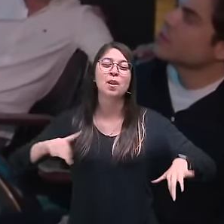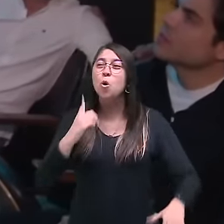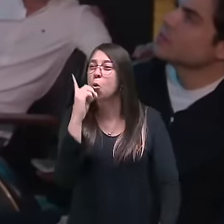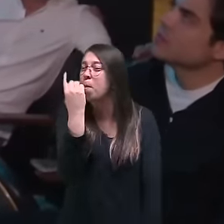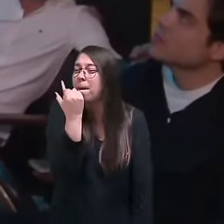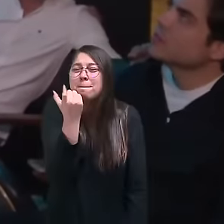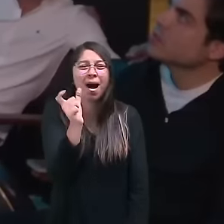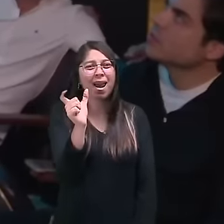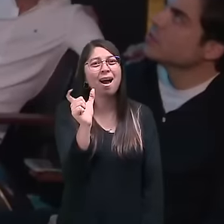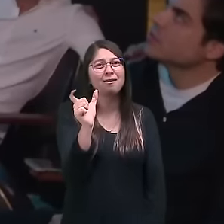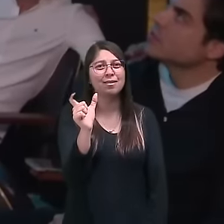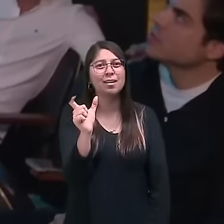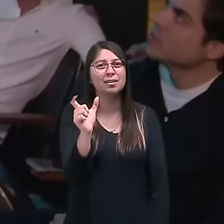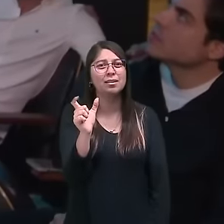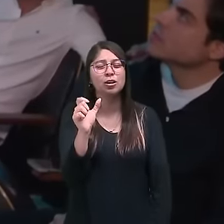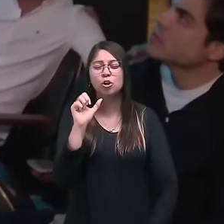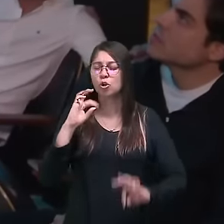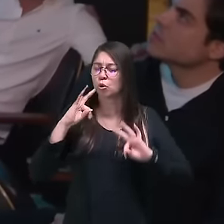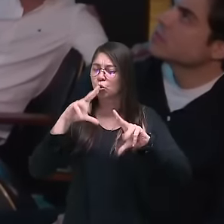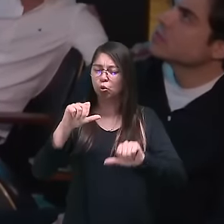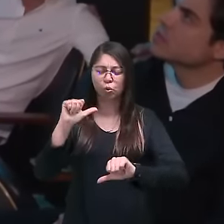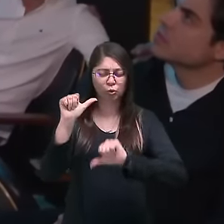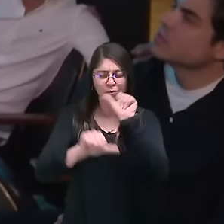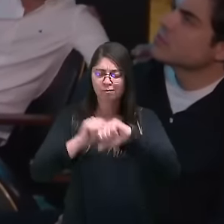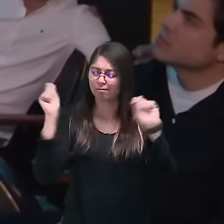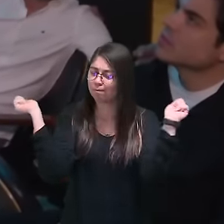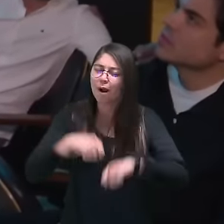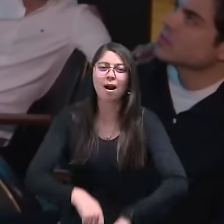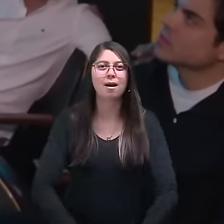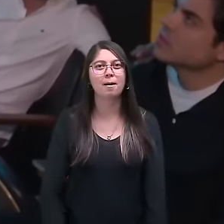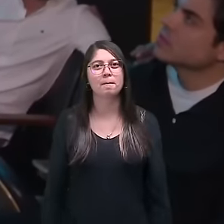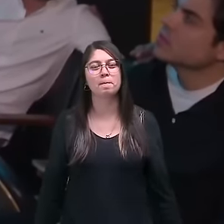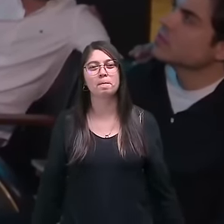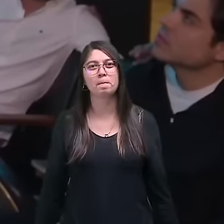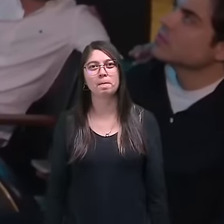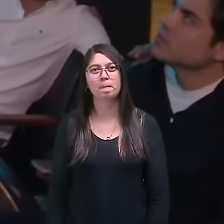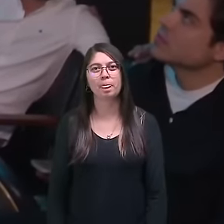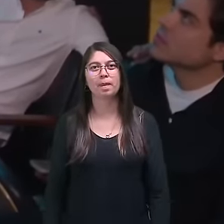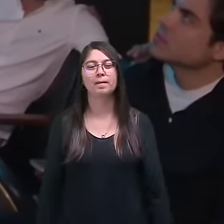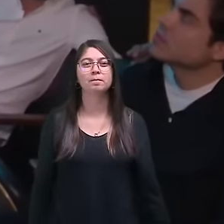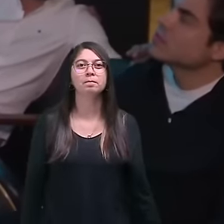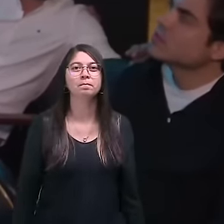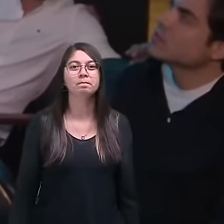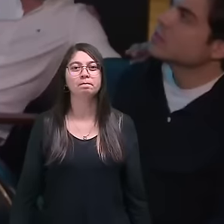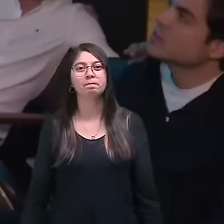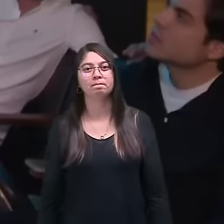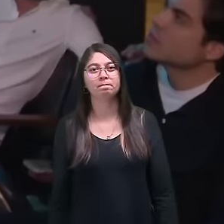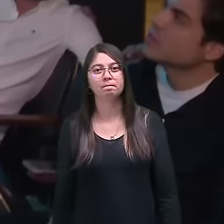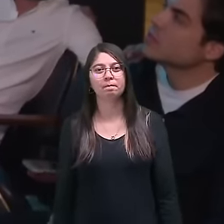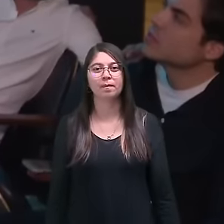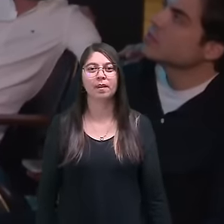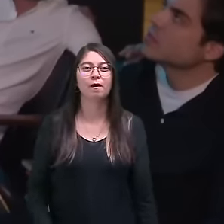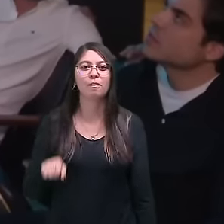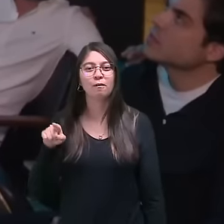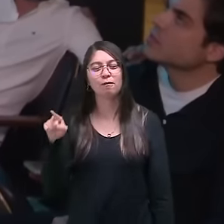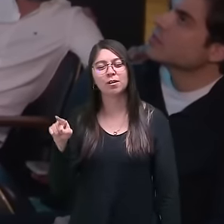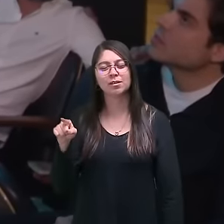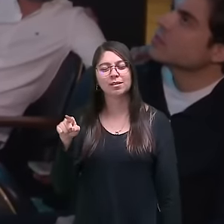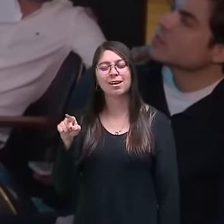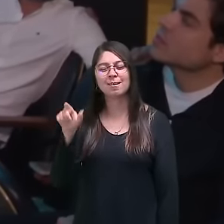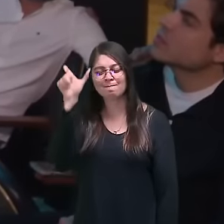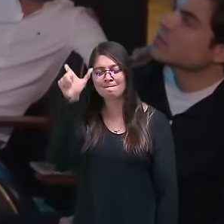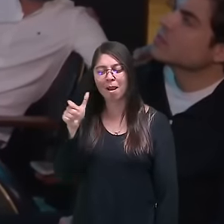palavra. Tu eres mãe de